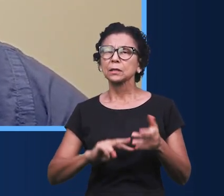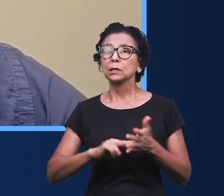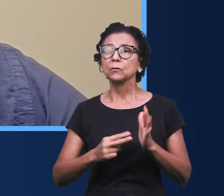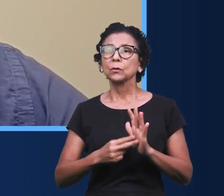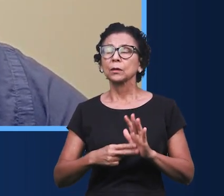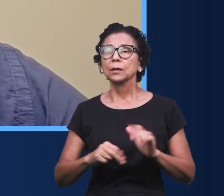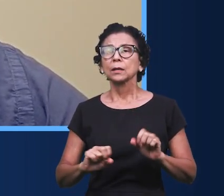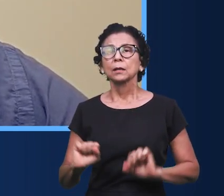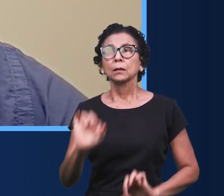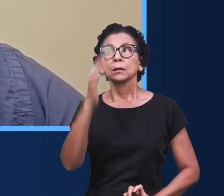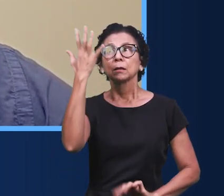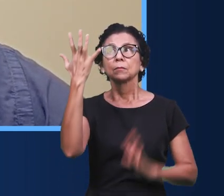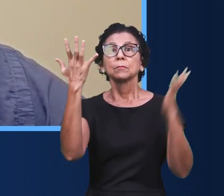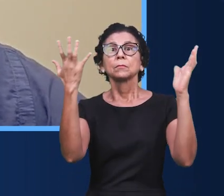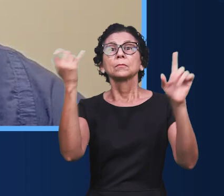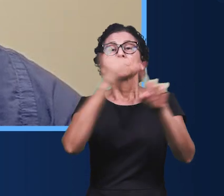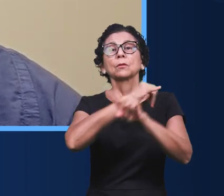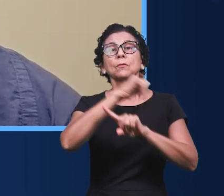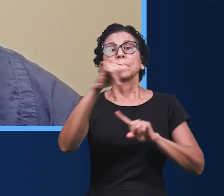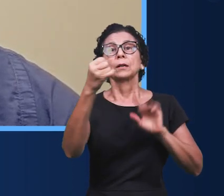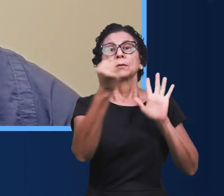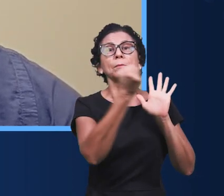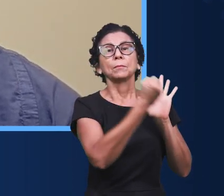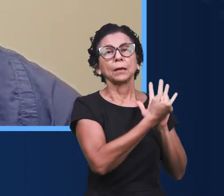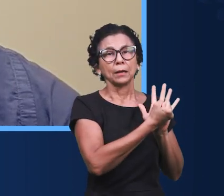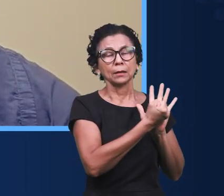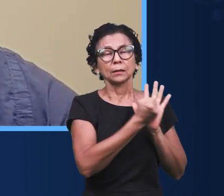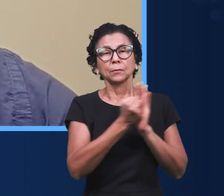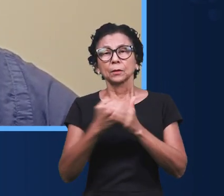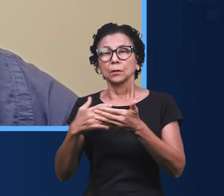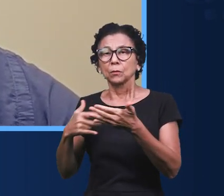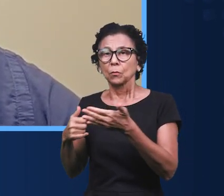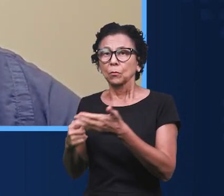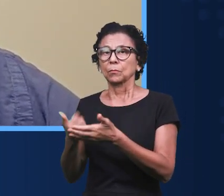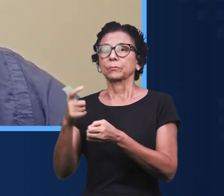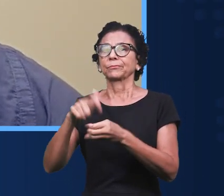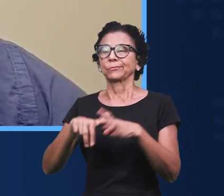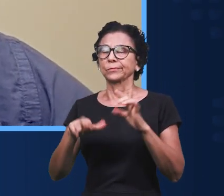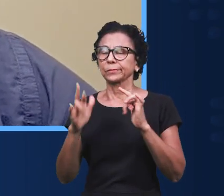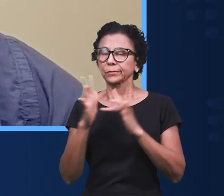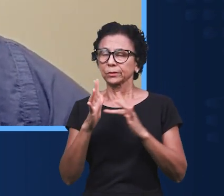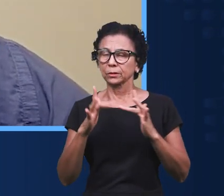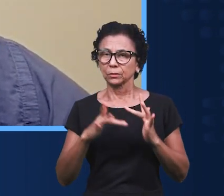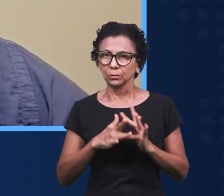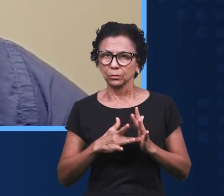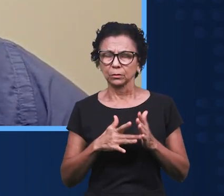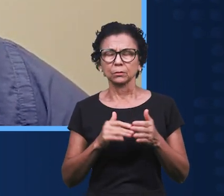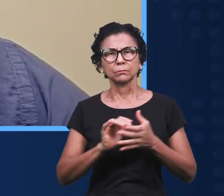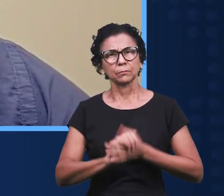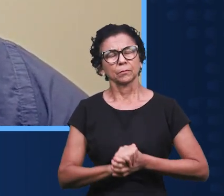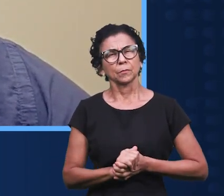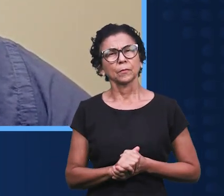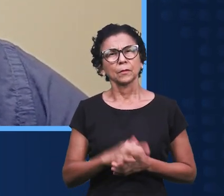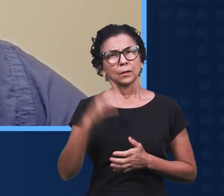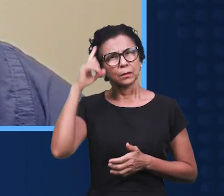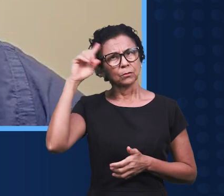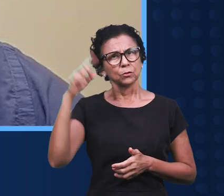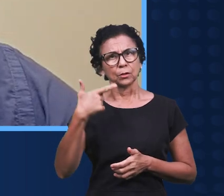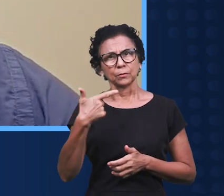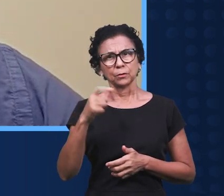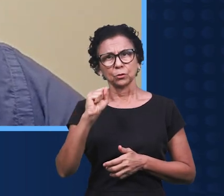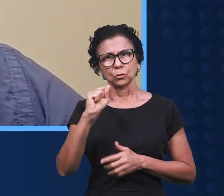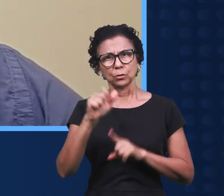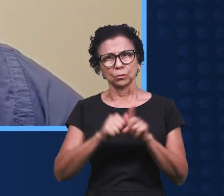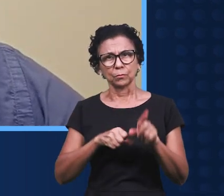momento vivido hoje pela Igreja quando se aproxima a volta do Senhor Jesus. Recentemente, no dia 28 de março